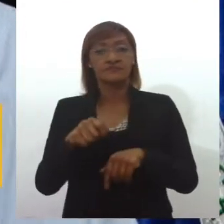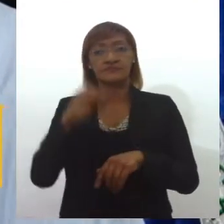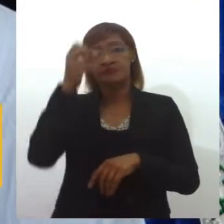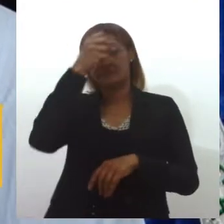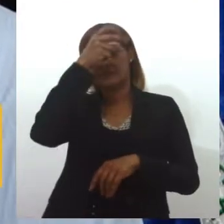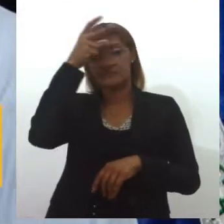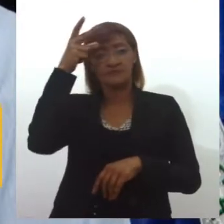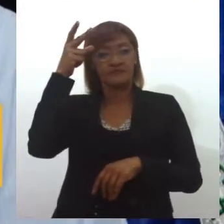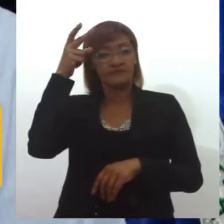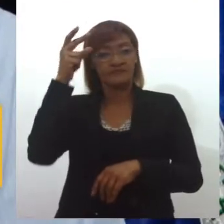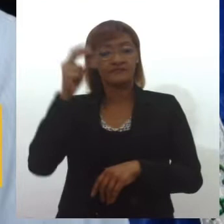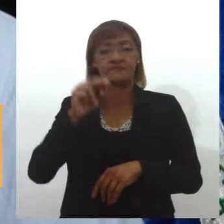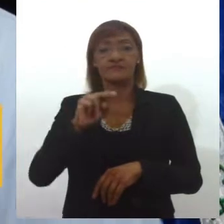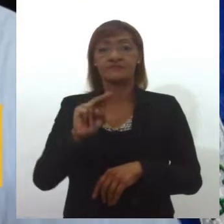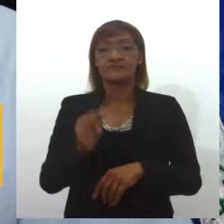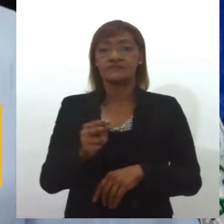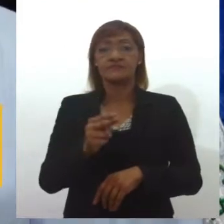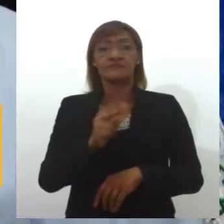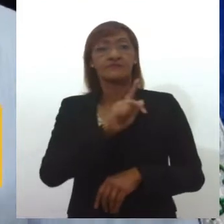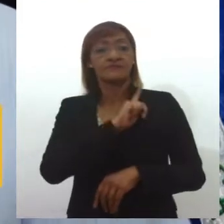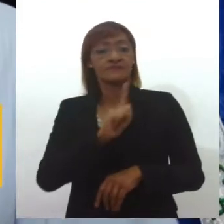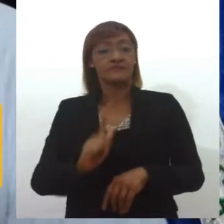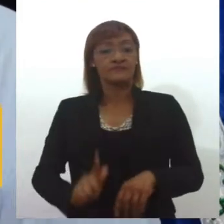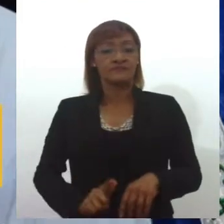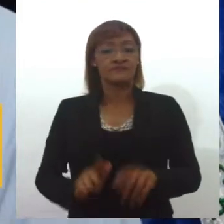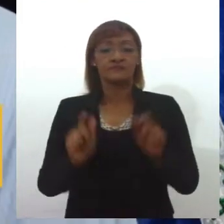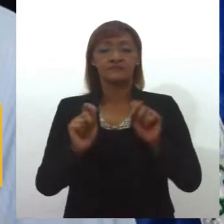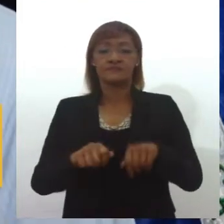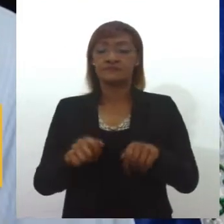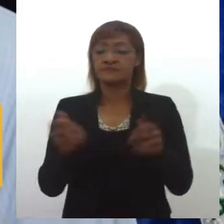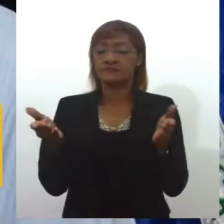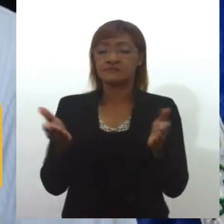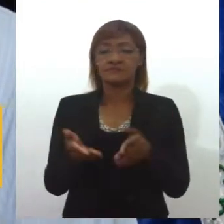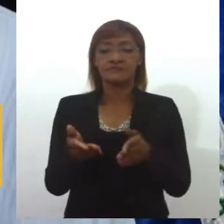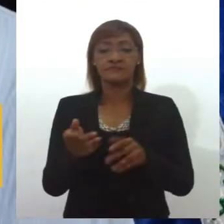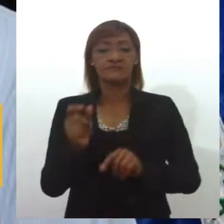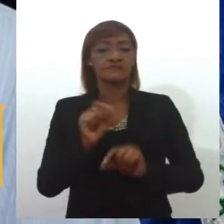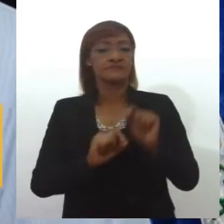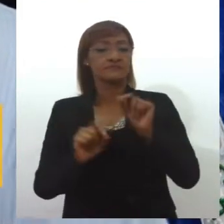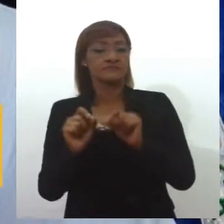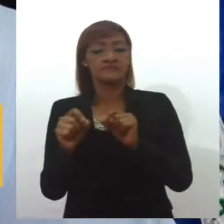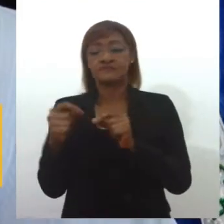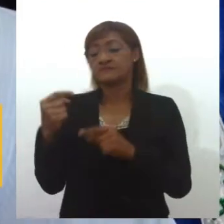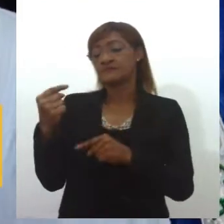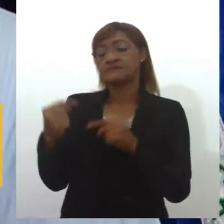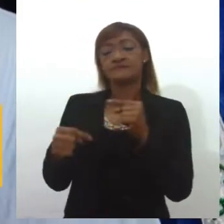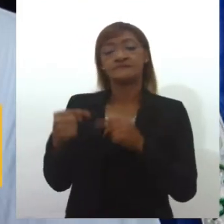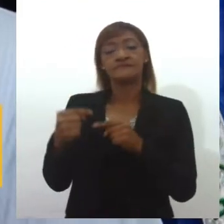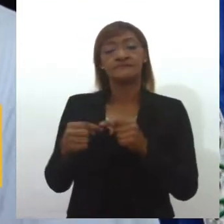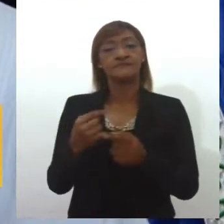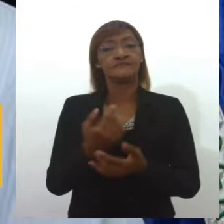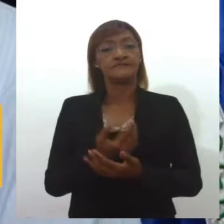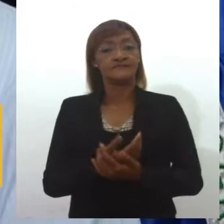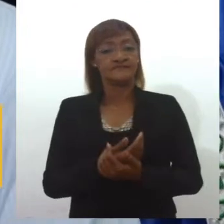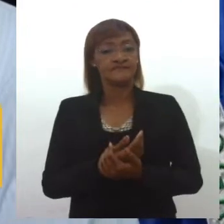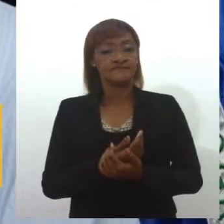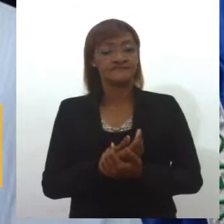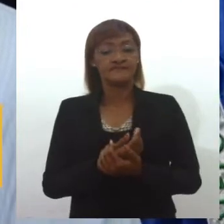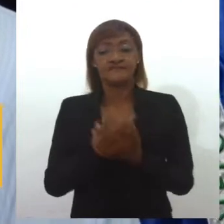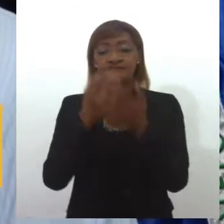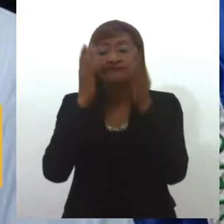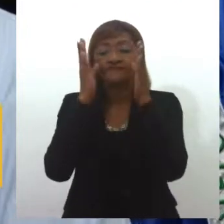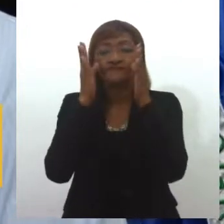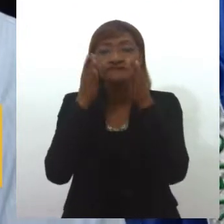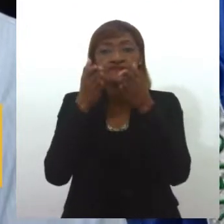municípios, para contribuir nessa retomada com políticas públicas de incentivo e voltada para o